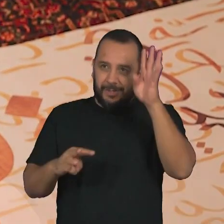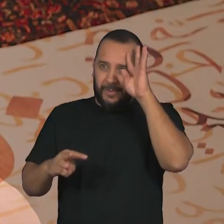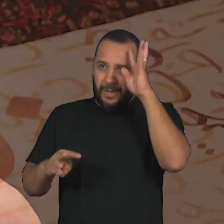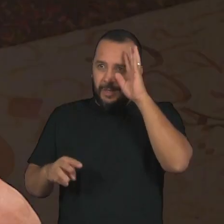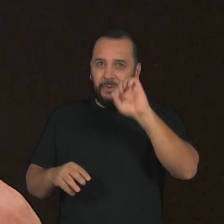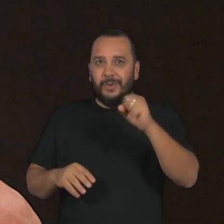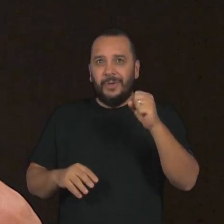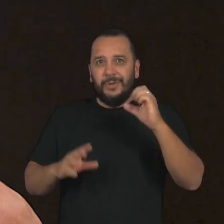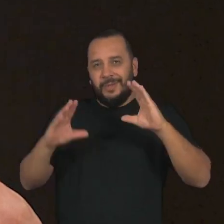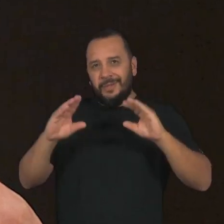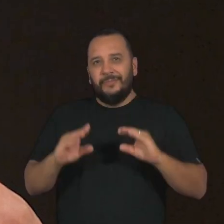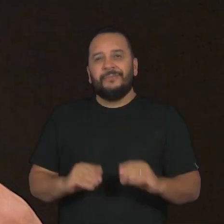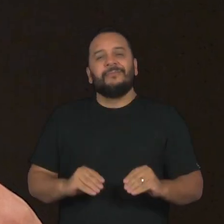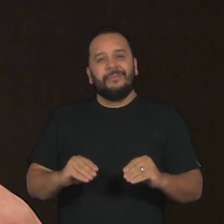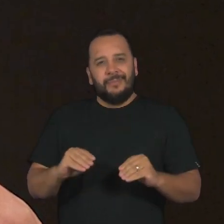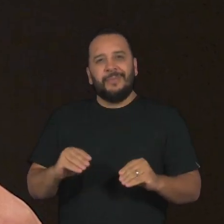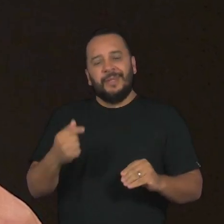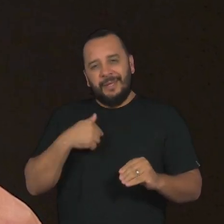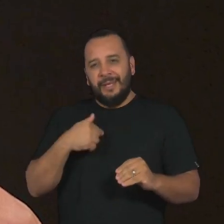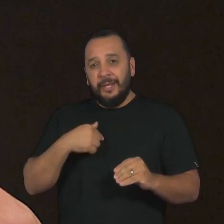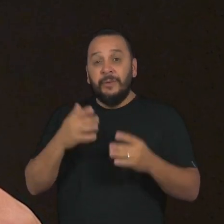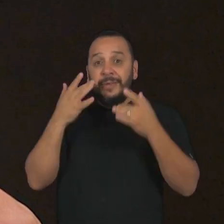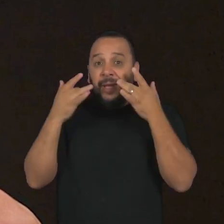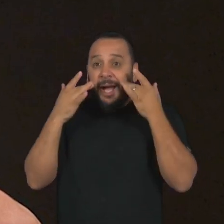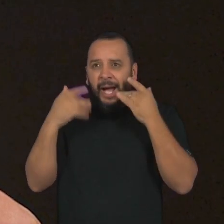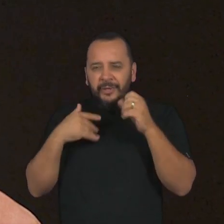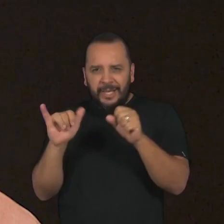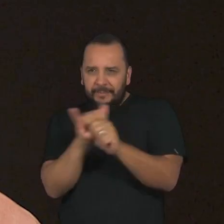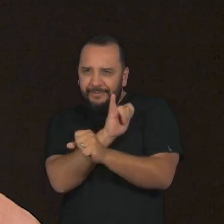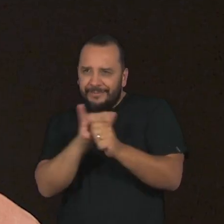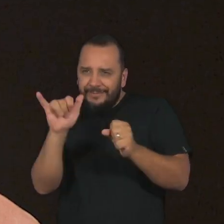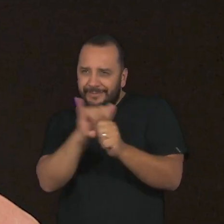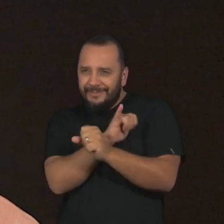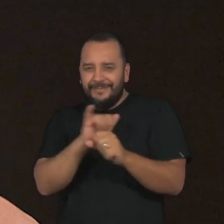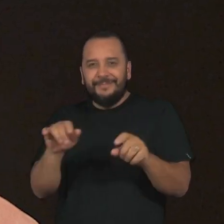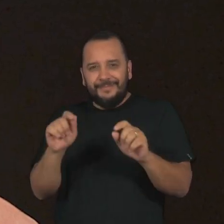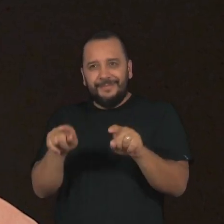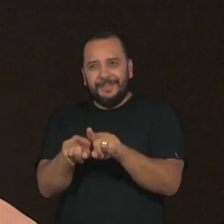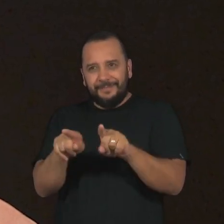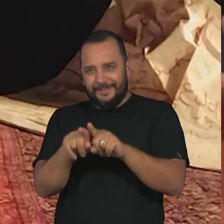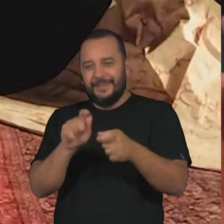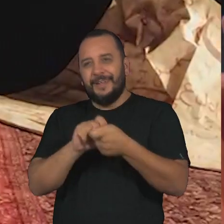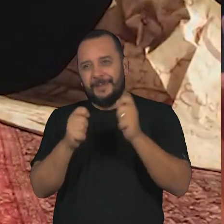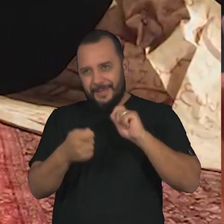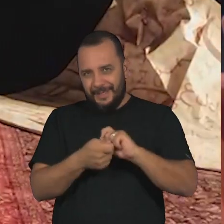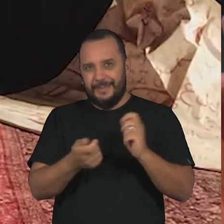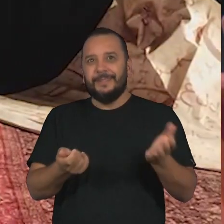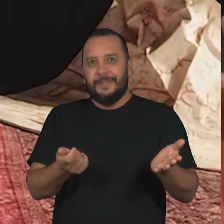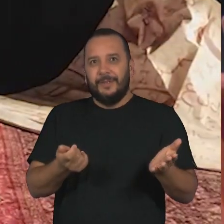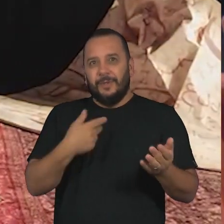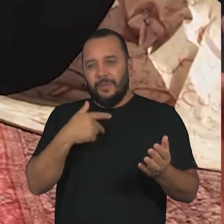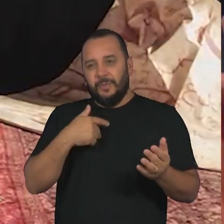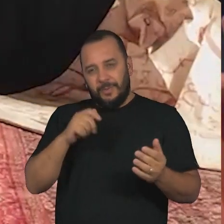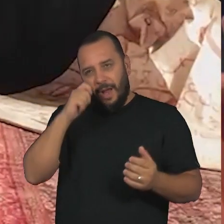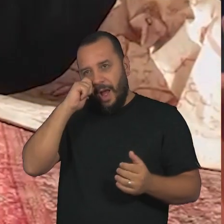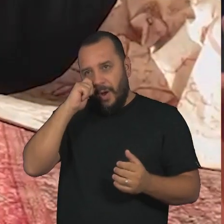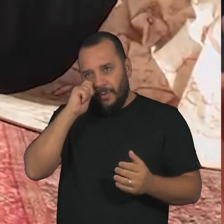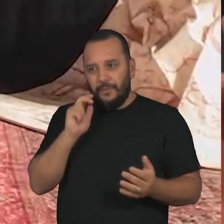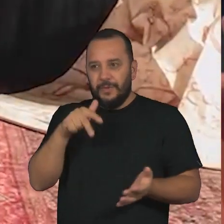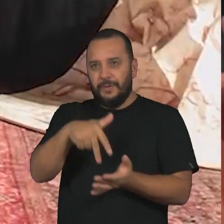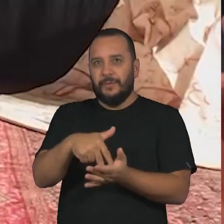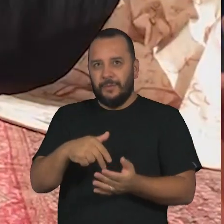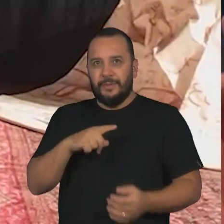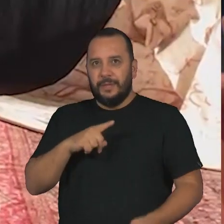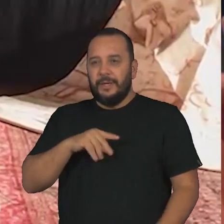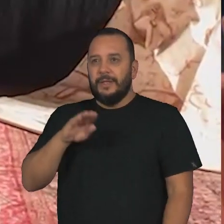noite. Então a gente reformulou a peça, a gente mexeu na adaptação para o espaço ao vivo. E temos o Beto Lemos,